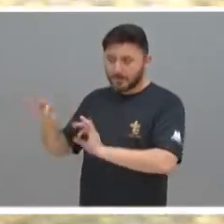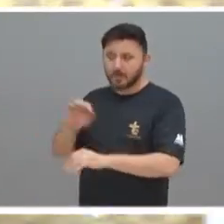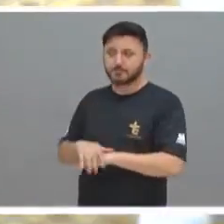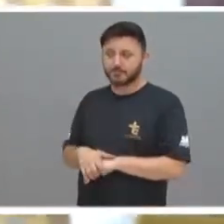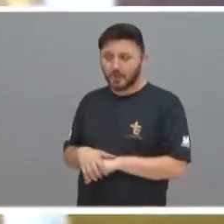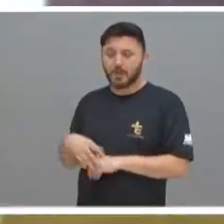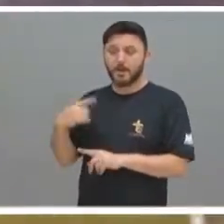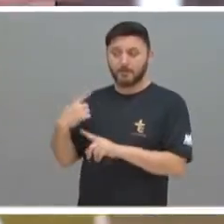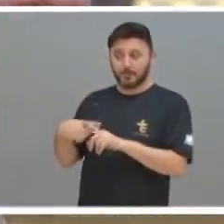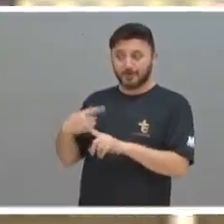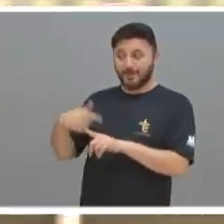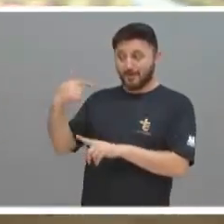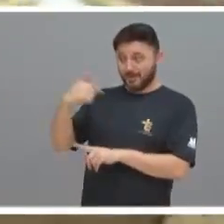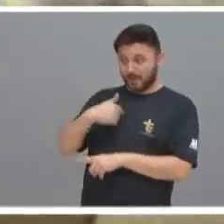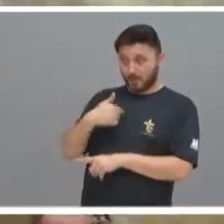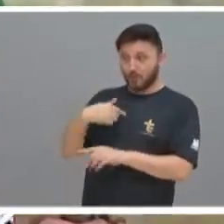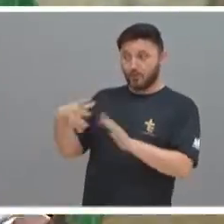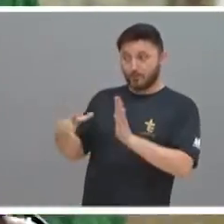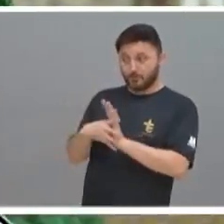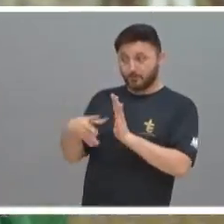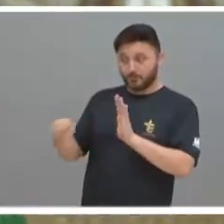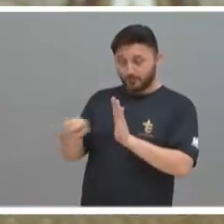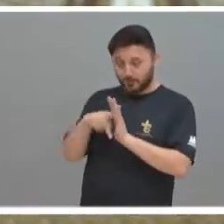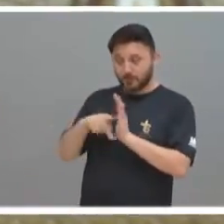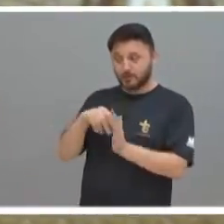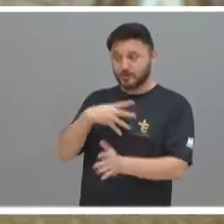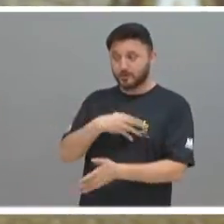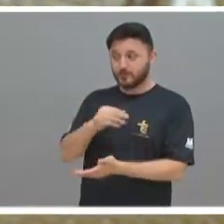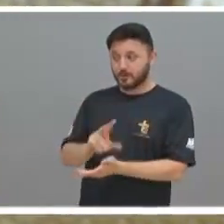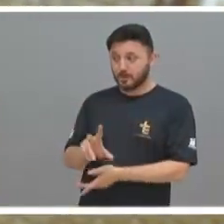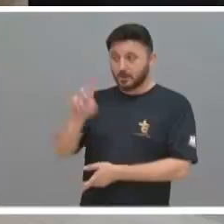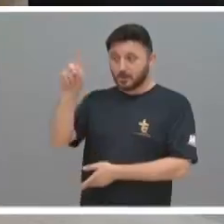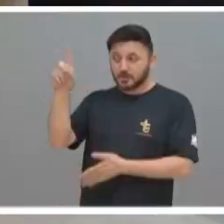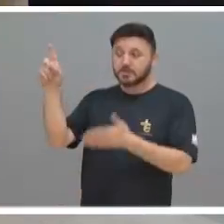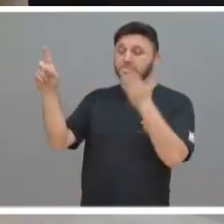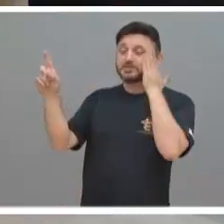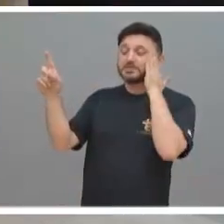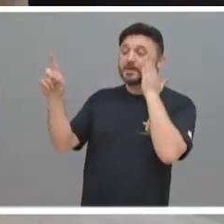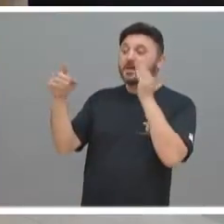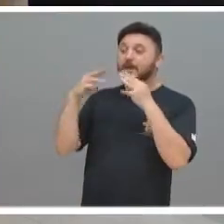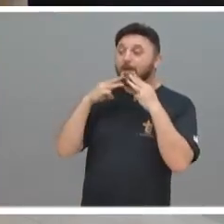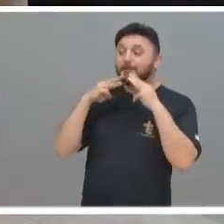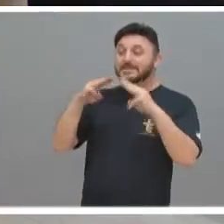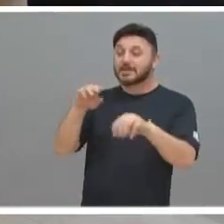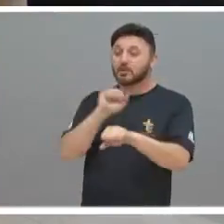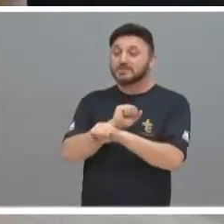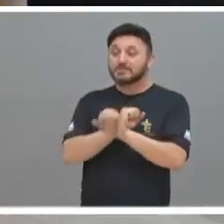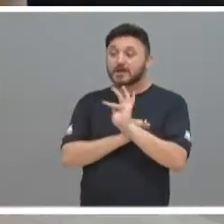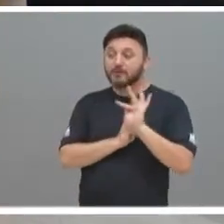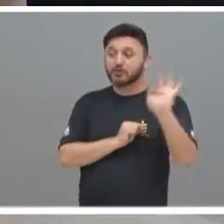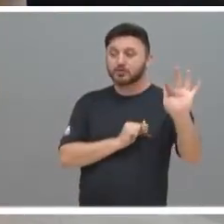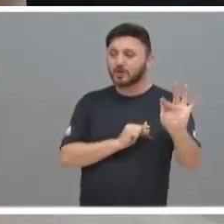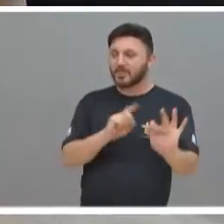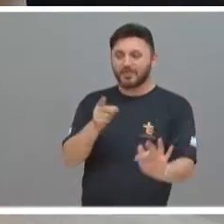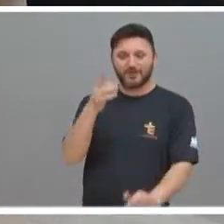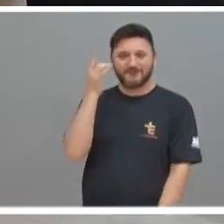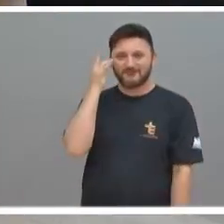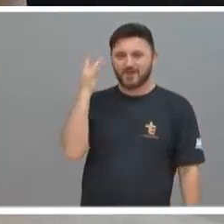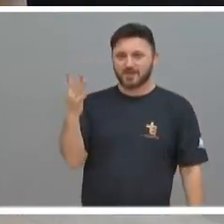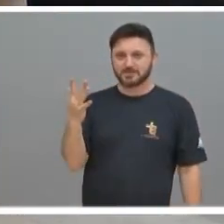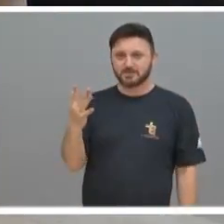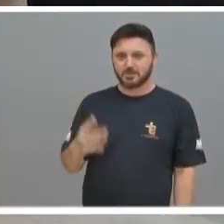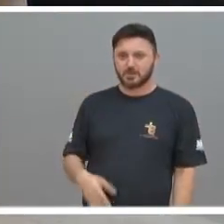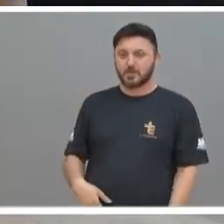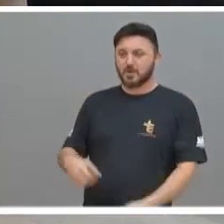eu, sendo Messias, sei que a missão que me espera não é fácil. E ele começa